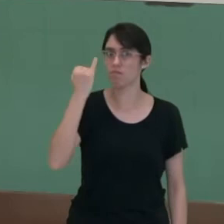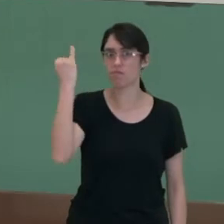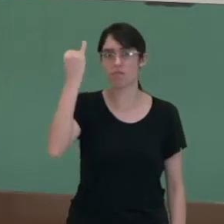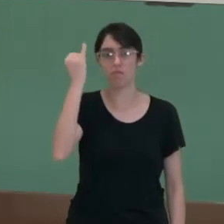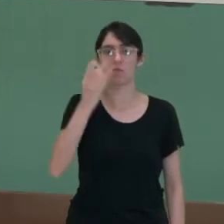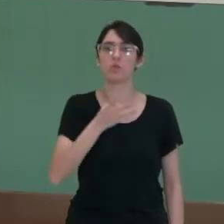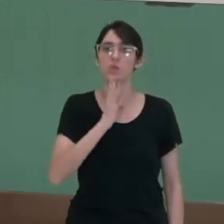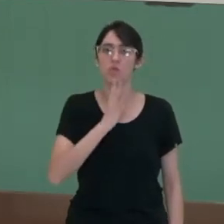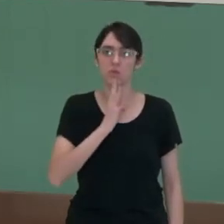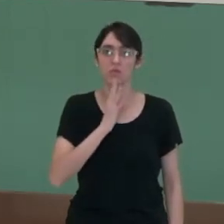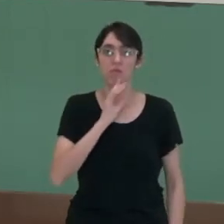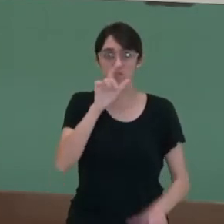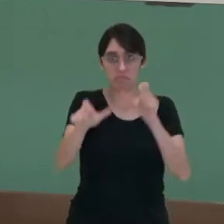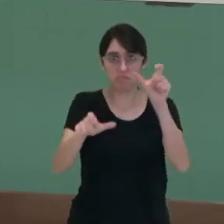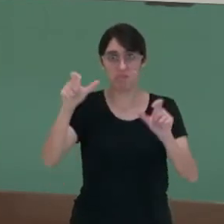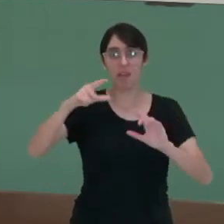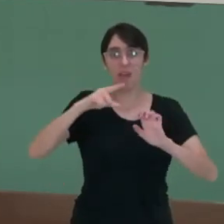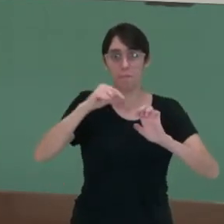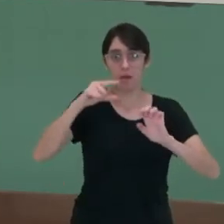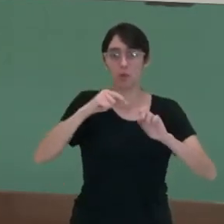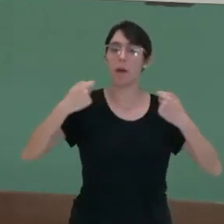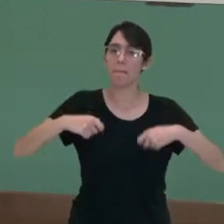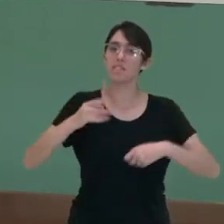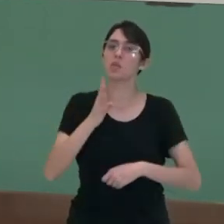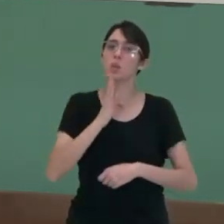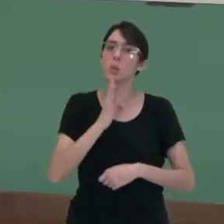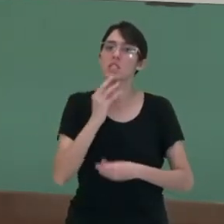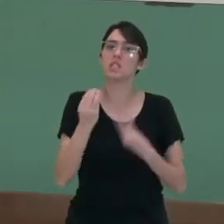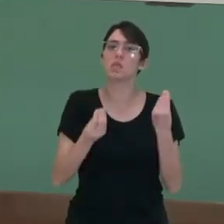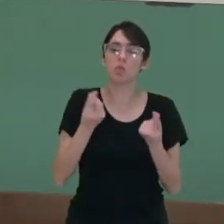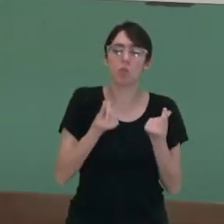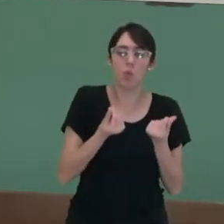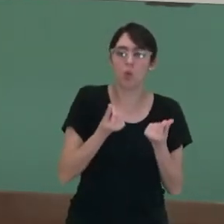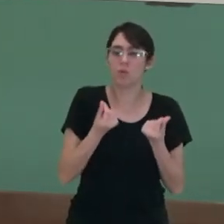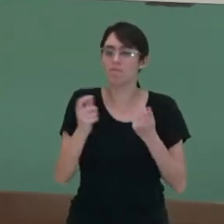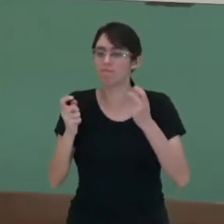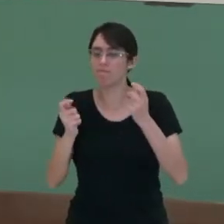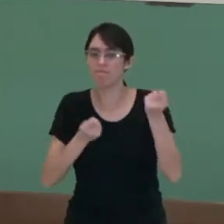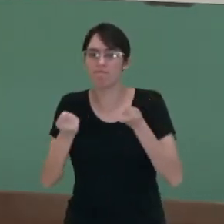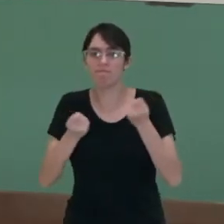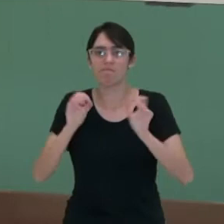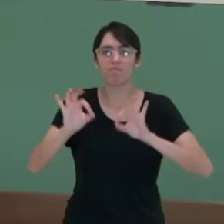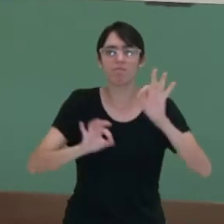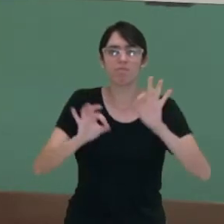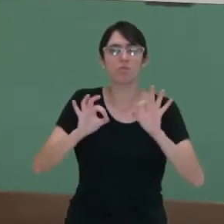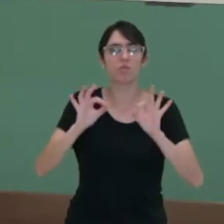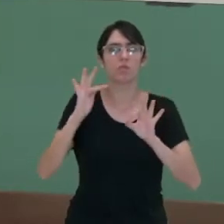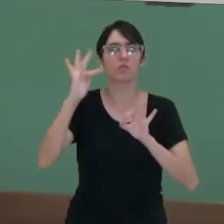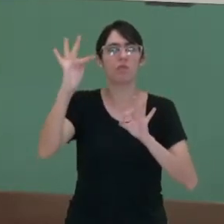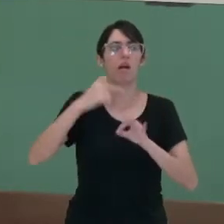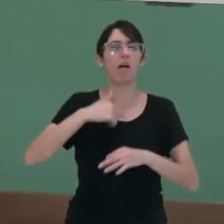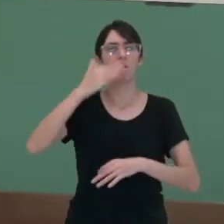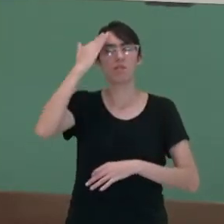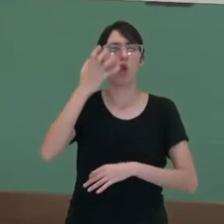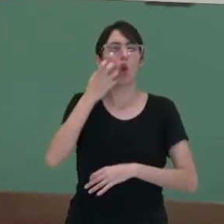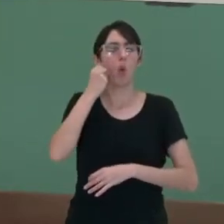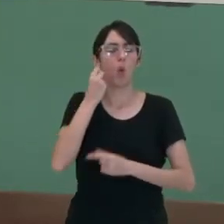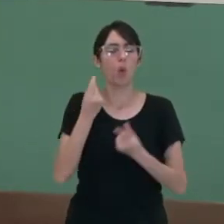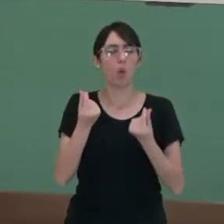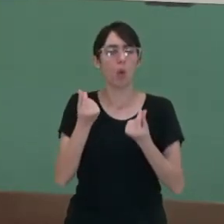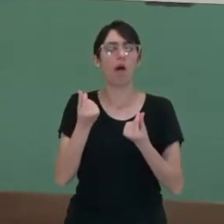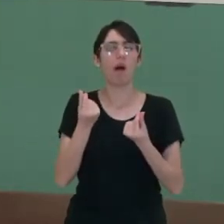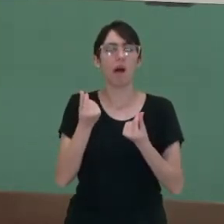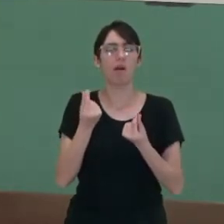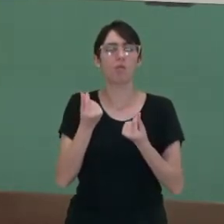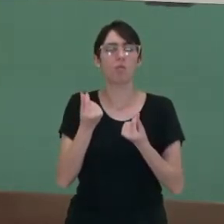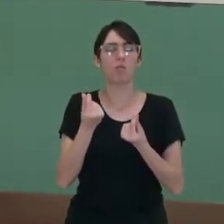o empreendedor saber quanto que é, para ele poder estimar claramente seu lucro e comparar também